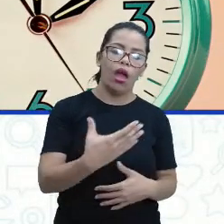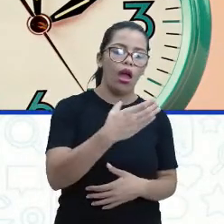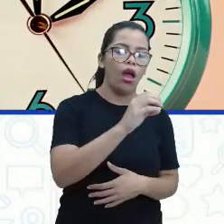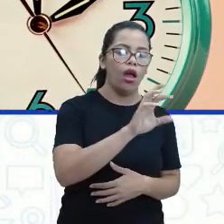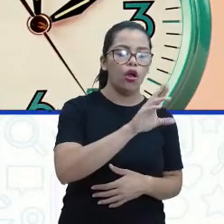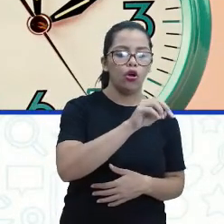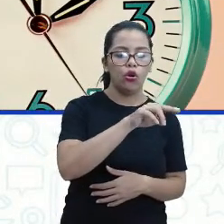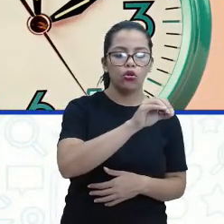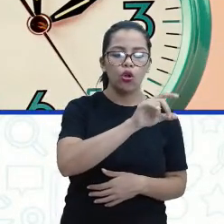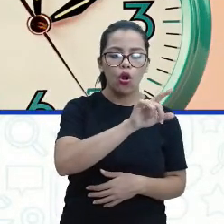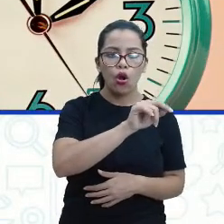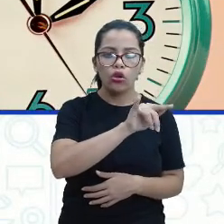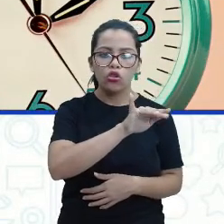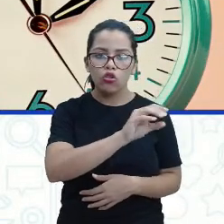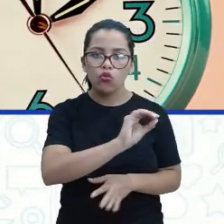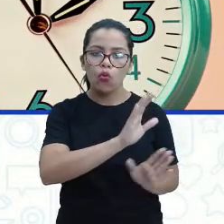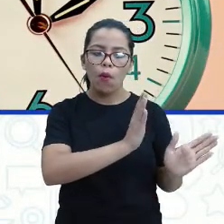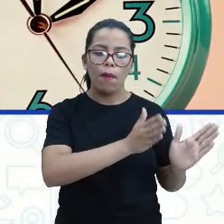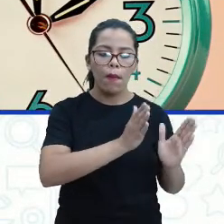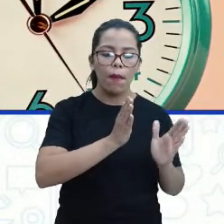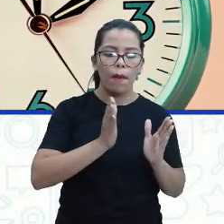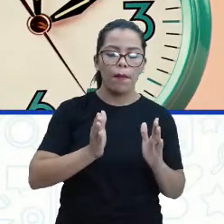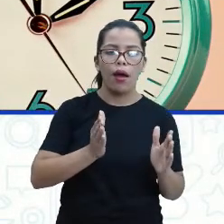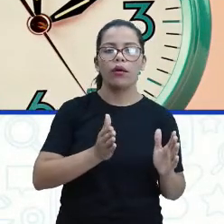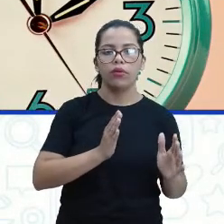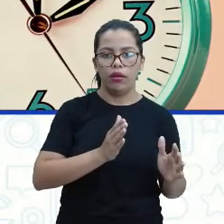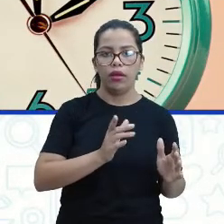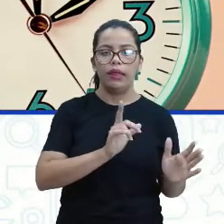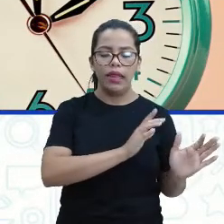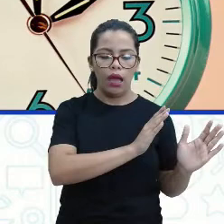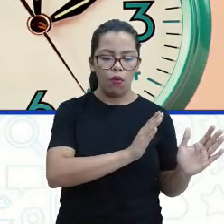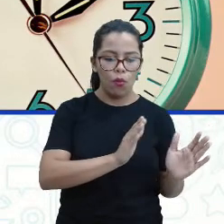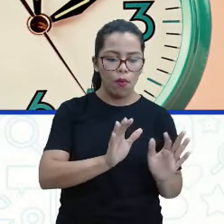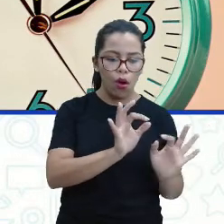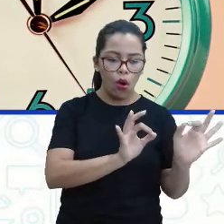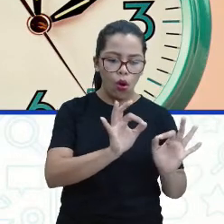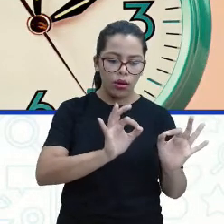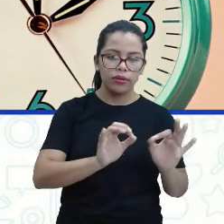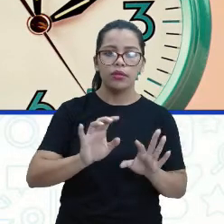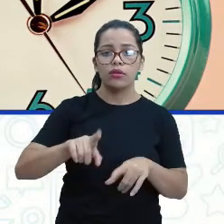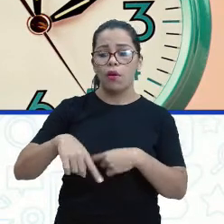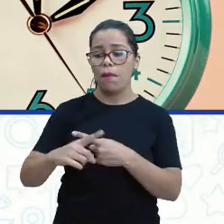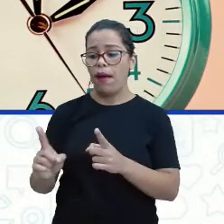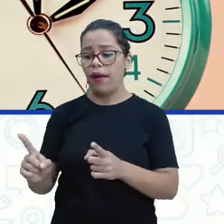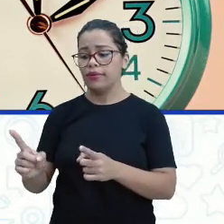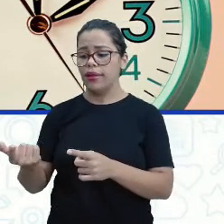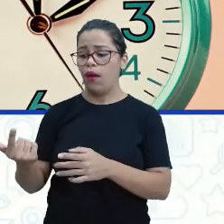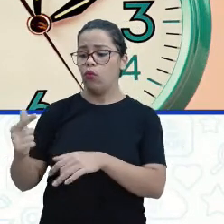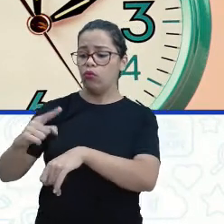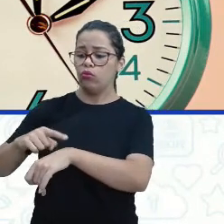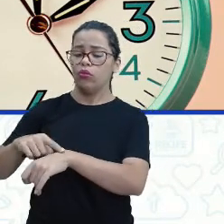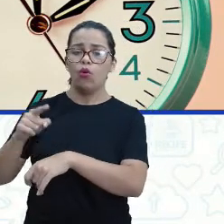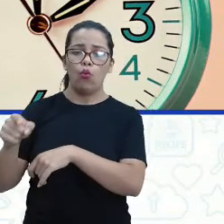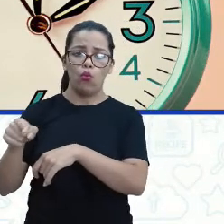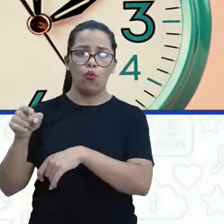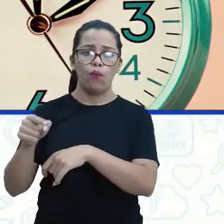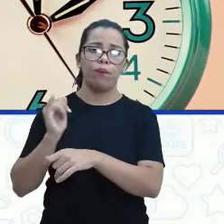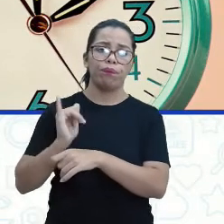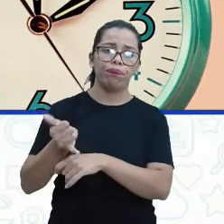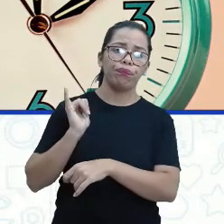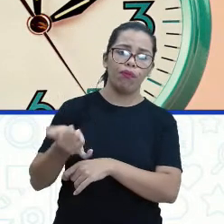dos acontecimentos, ou psicológico, que não segue uma linearidade dos fatos, sendo um tempo interior que ocorre na mente